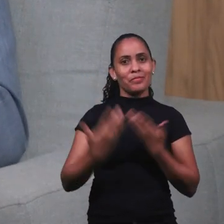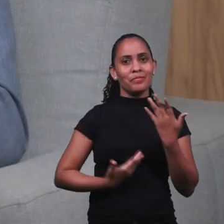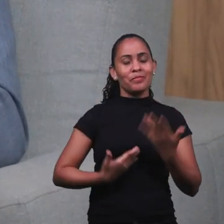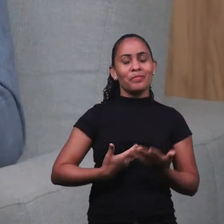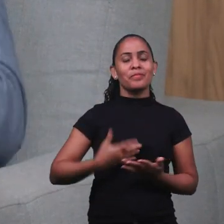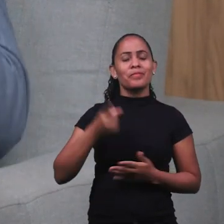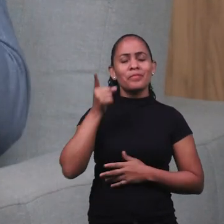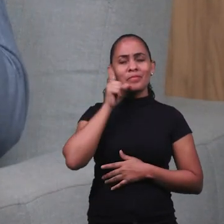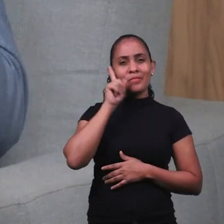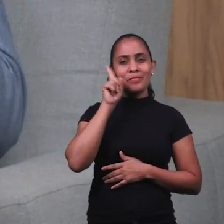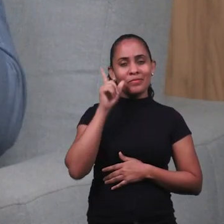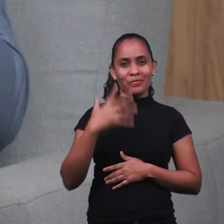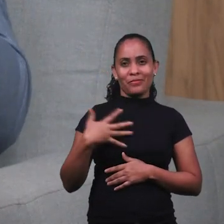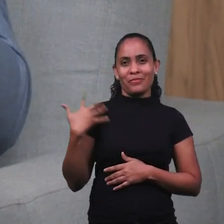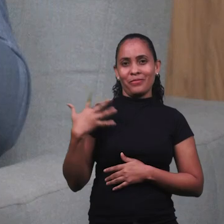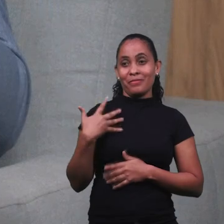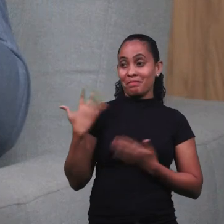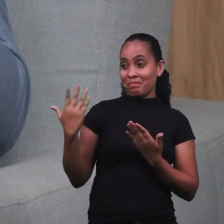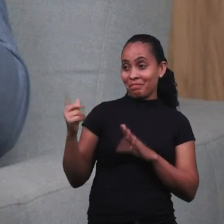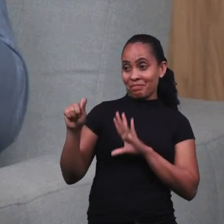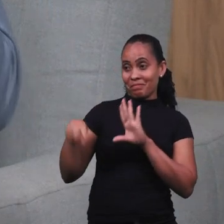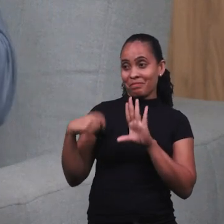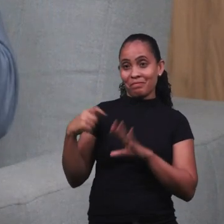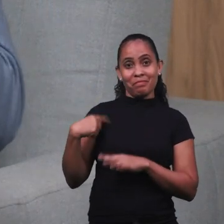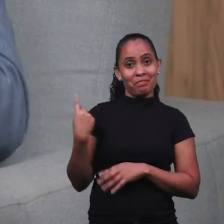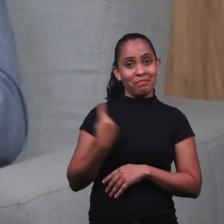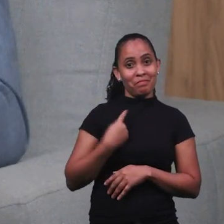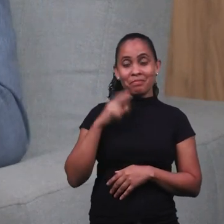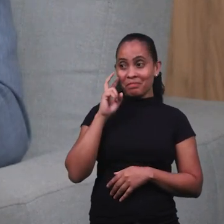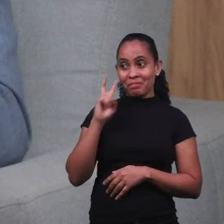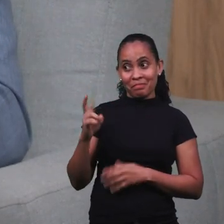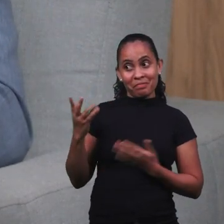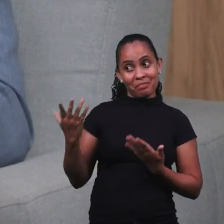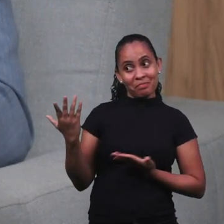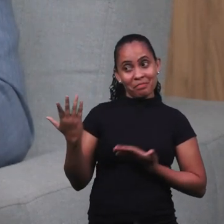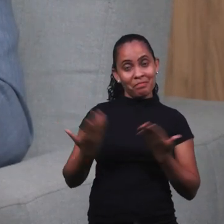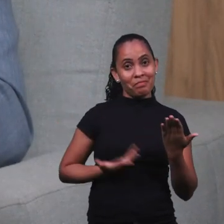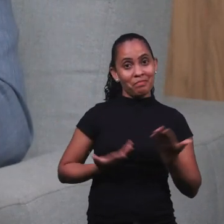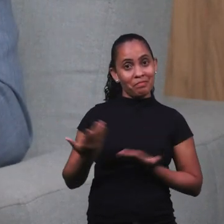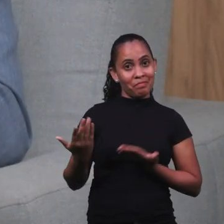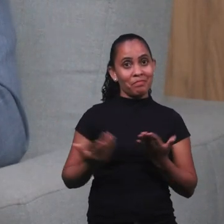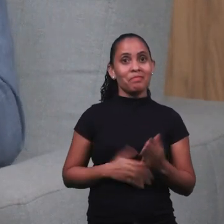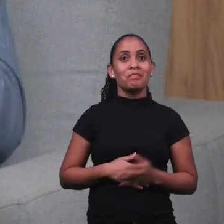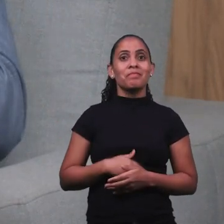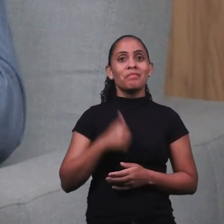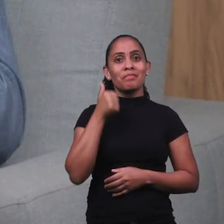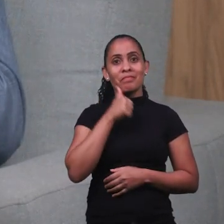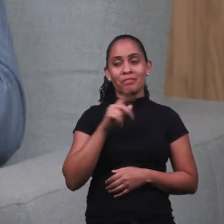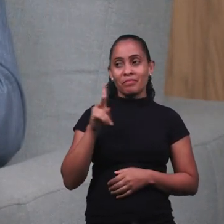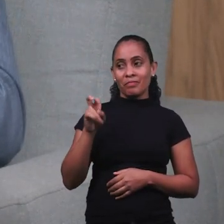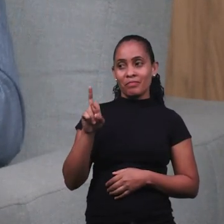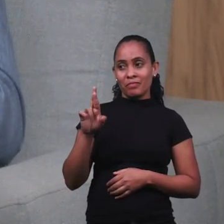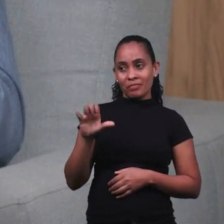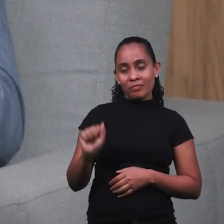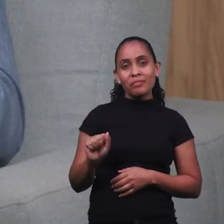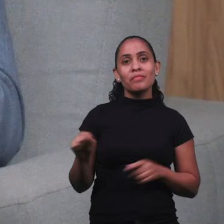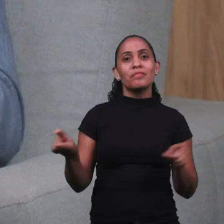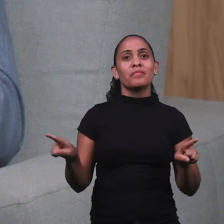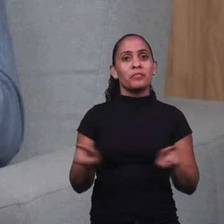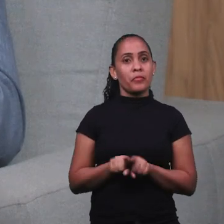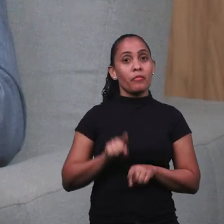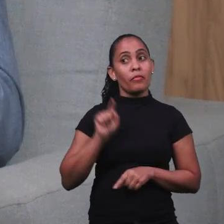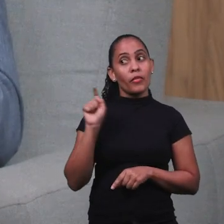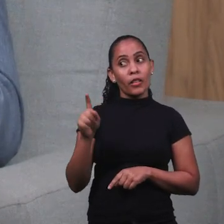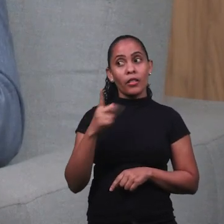com alegria, como foi o caso aqui dos vídeos que nós assistimos dos nossos irmãos. A nossa irmã Vera Lúcia, ela